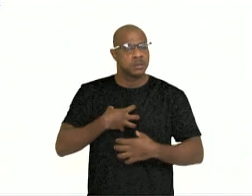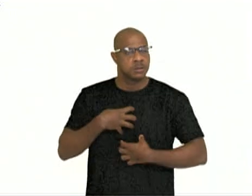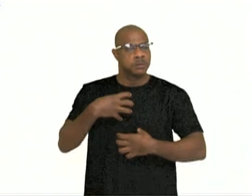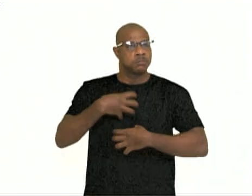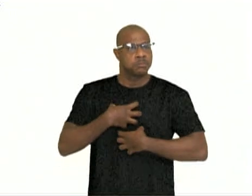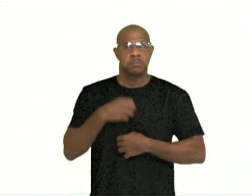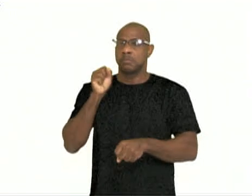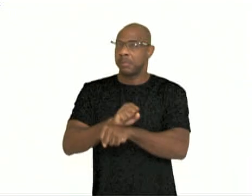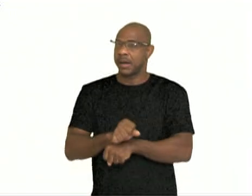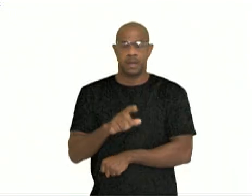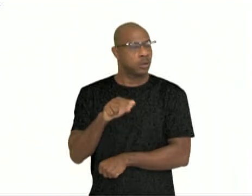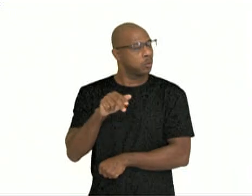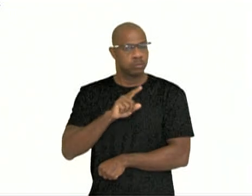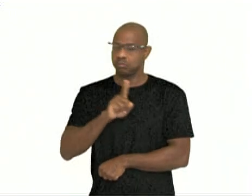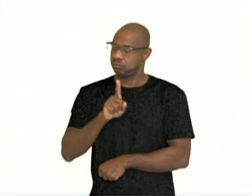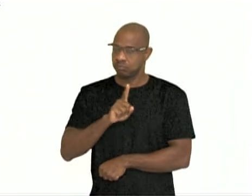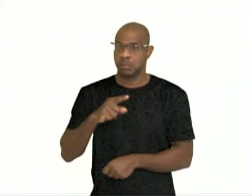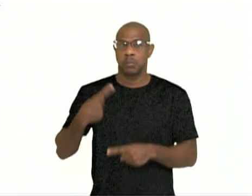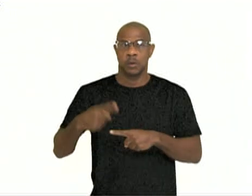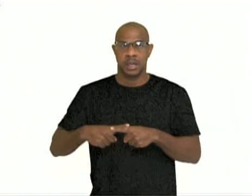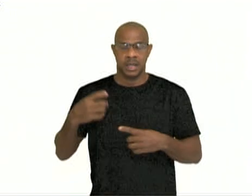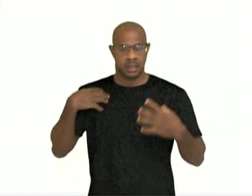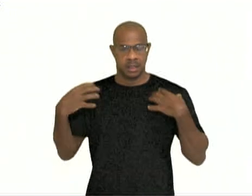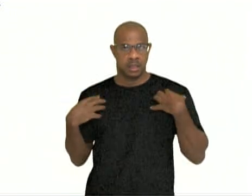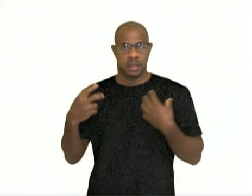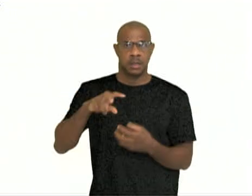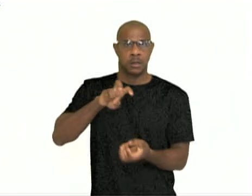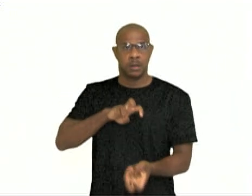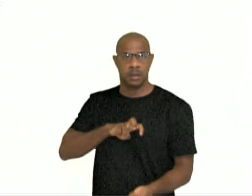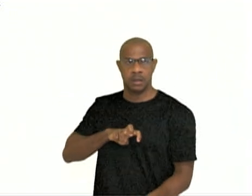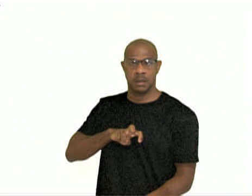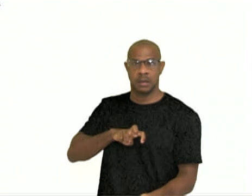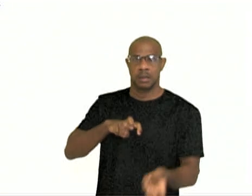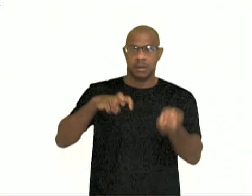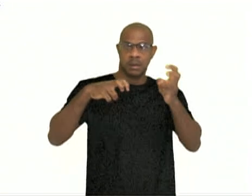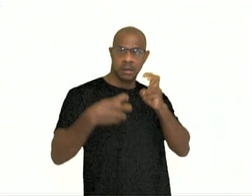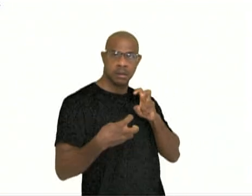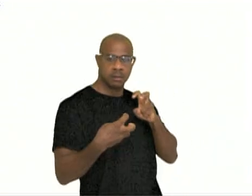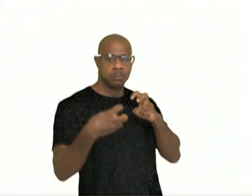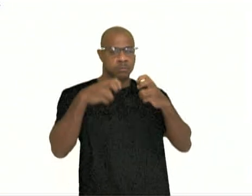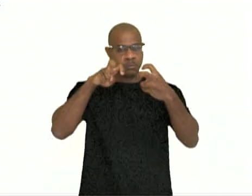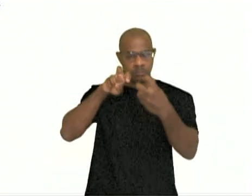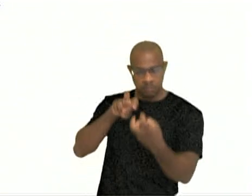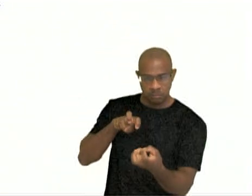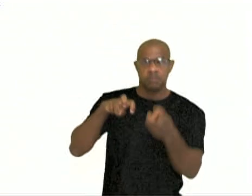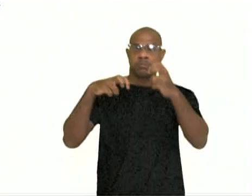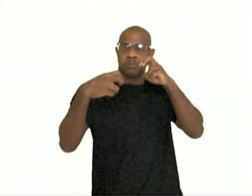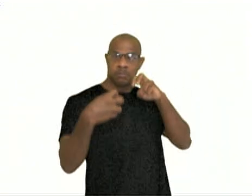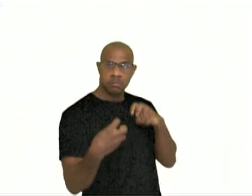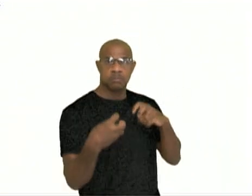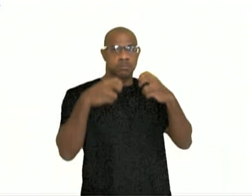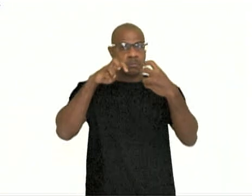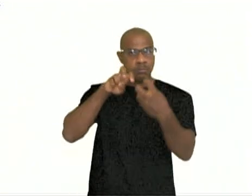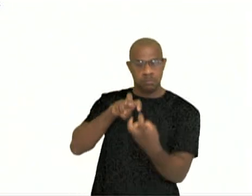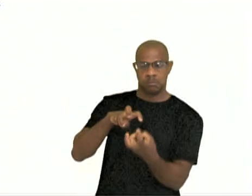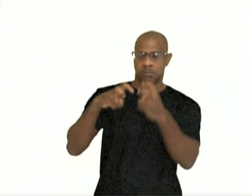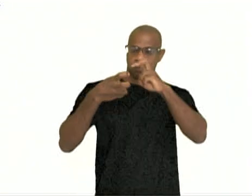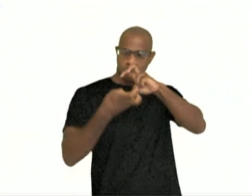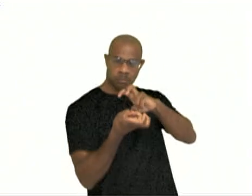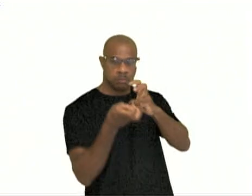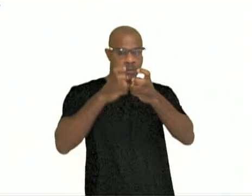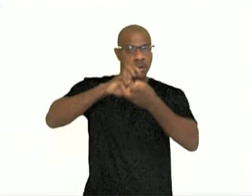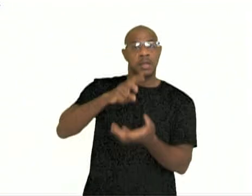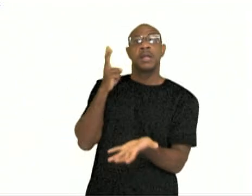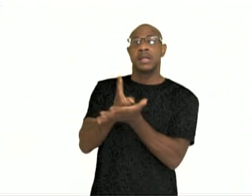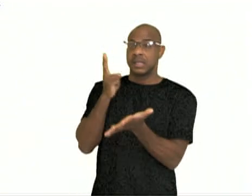não para. Por conta da ginga, o capoeirista estará sempre em movimento, tá? Então, é um movimento ritmado que